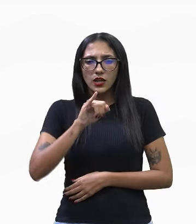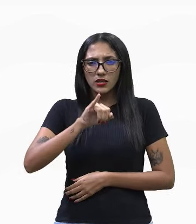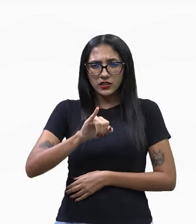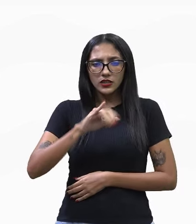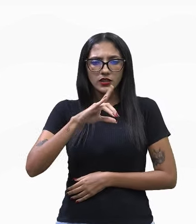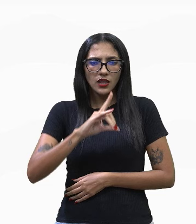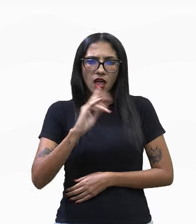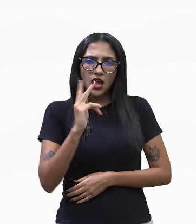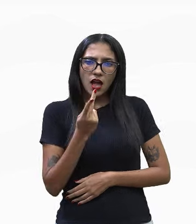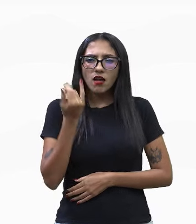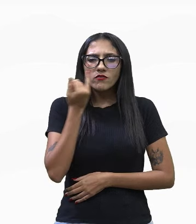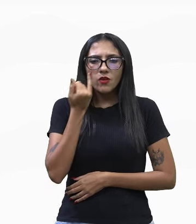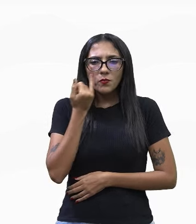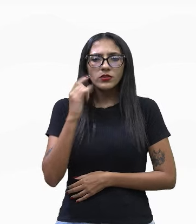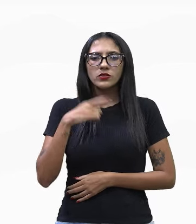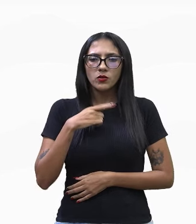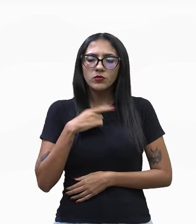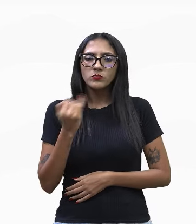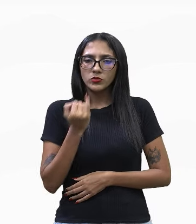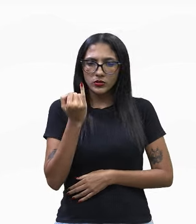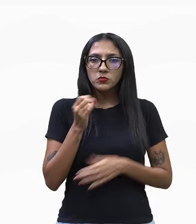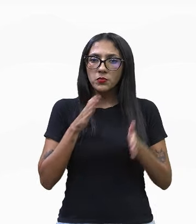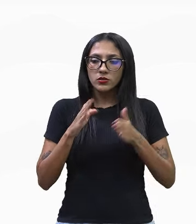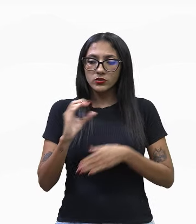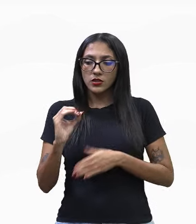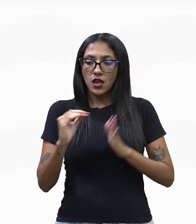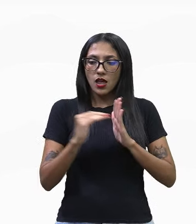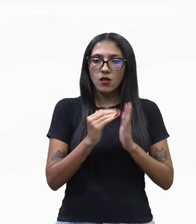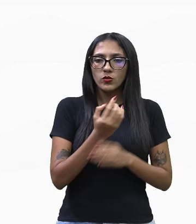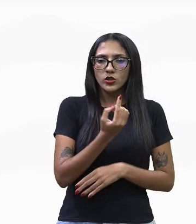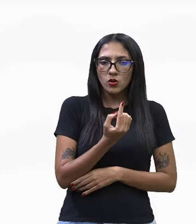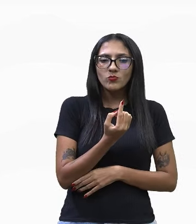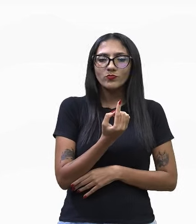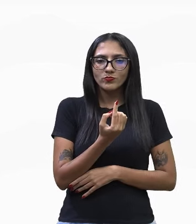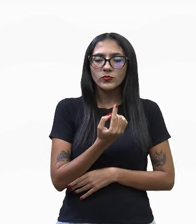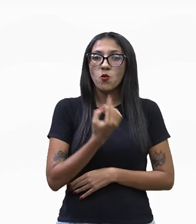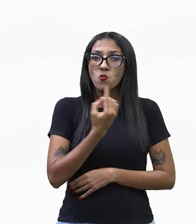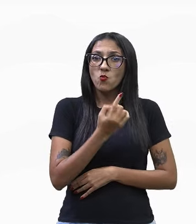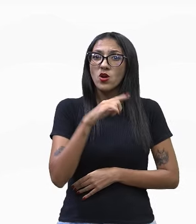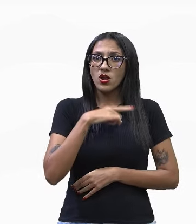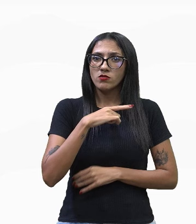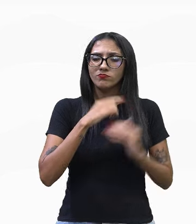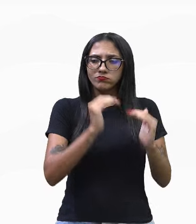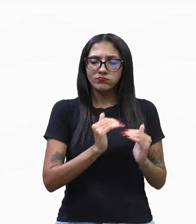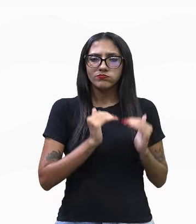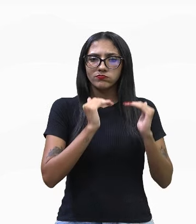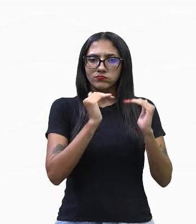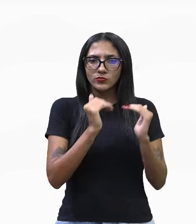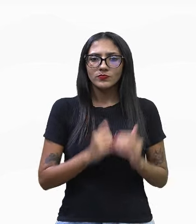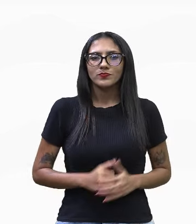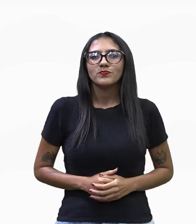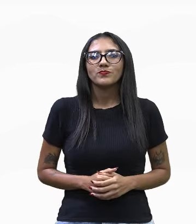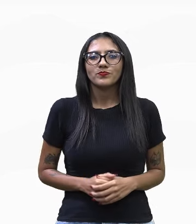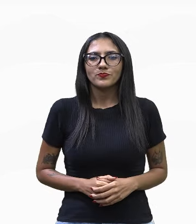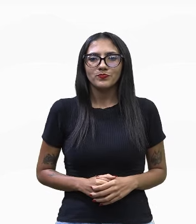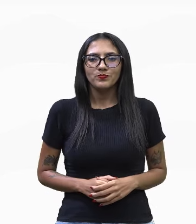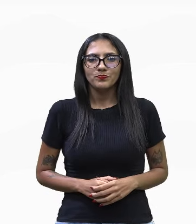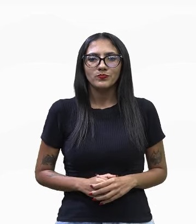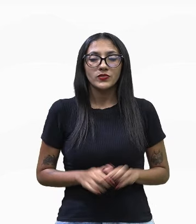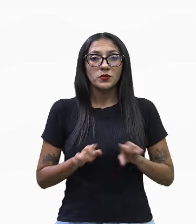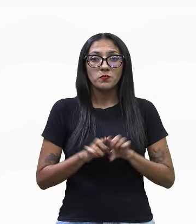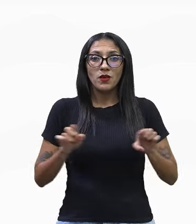o nível mais alto de desenvolvimento humano ual professor então só quero lembrar felizmente no Brasil nós não